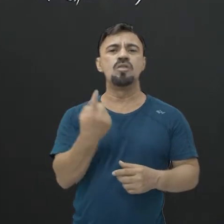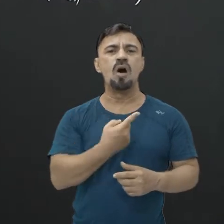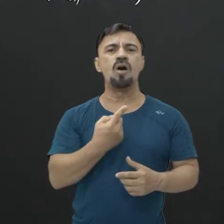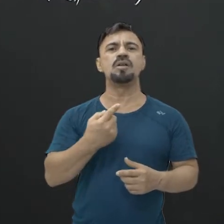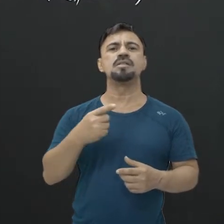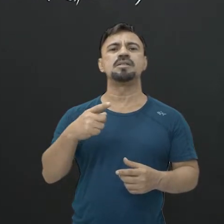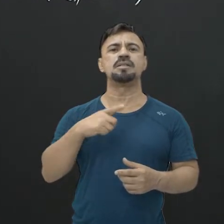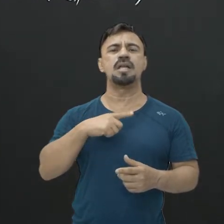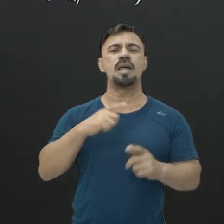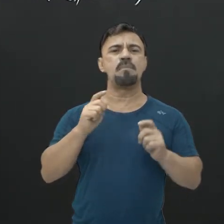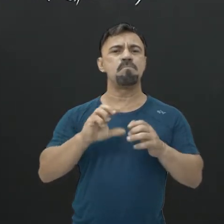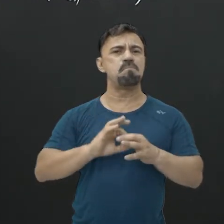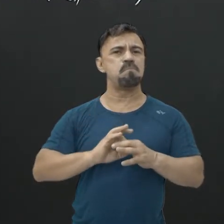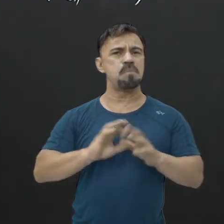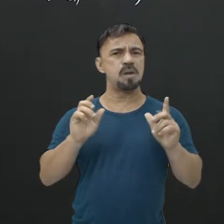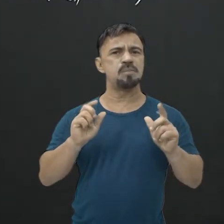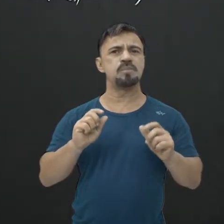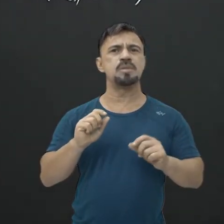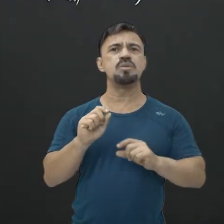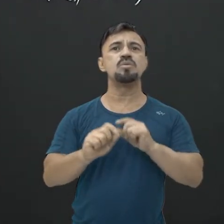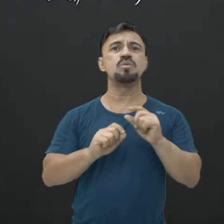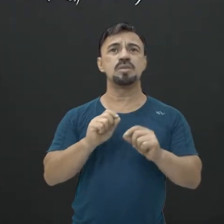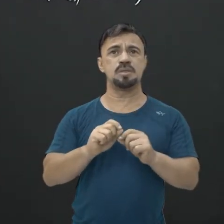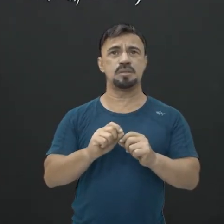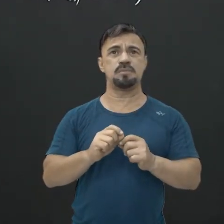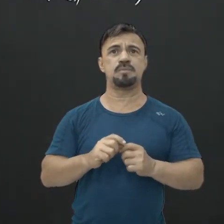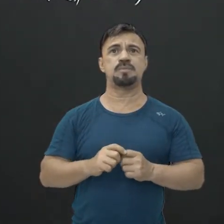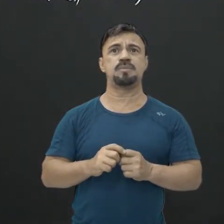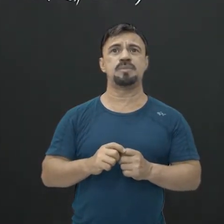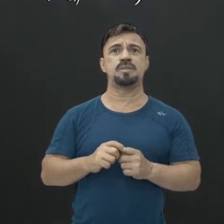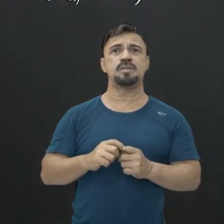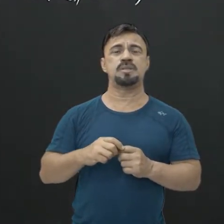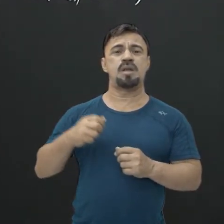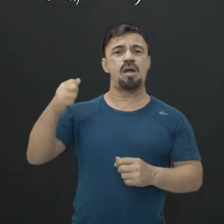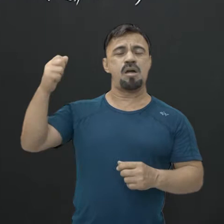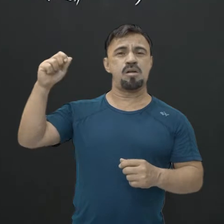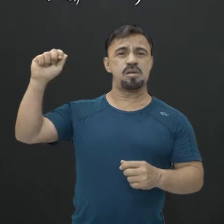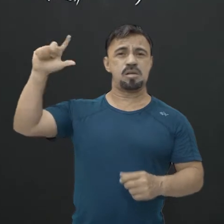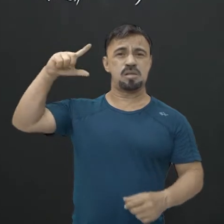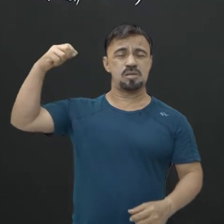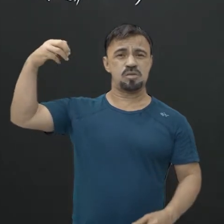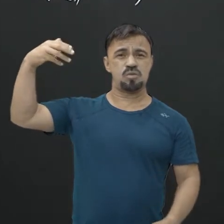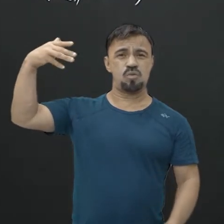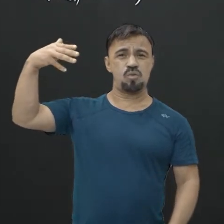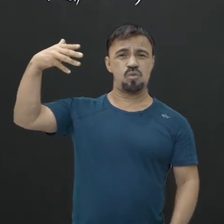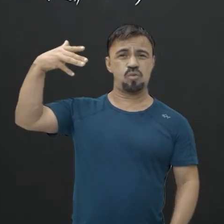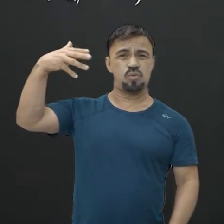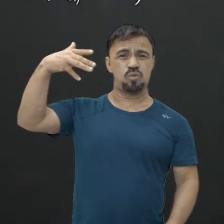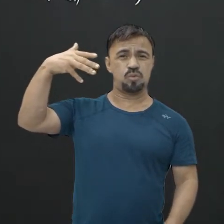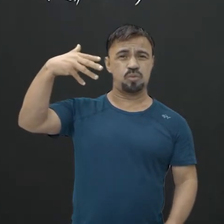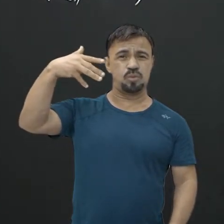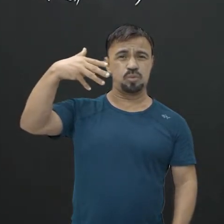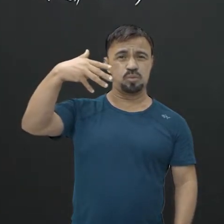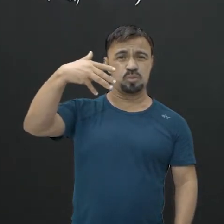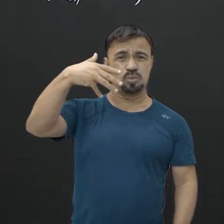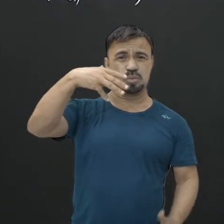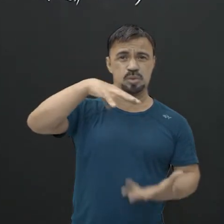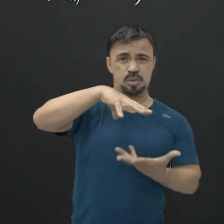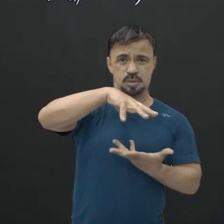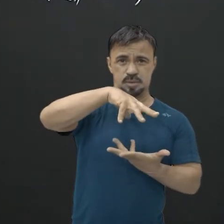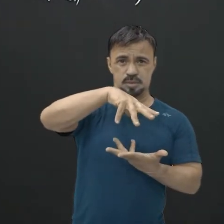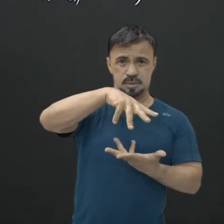dela, permite que, dá uma olhada, incidência da radiação solar, então esse sol ele está enviando seus raios para